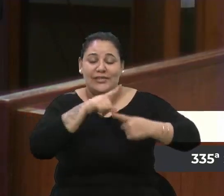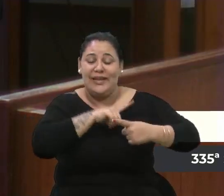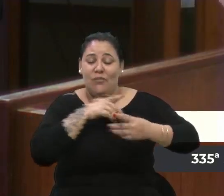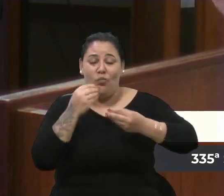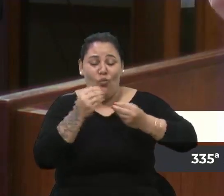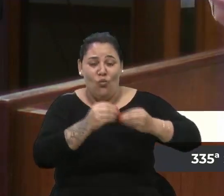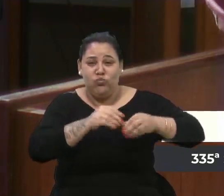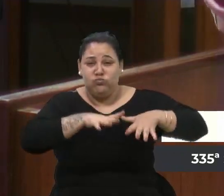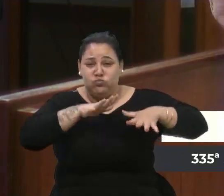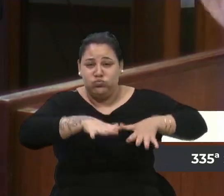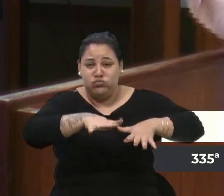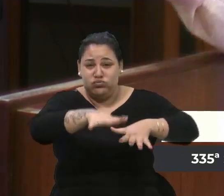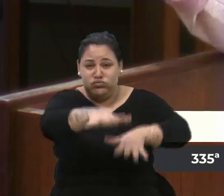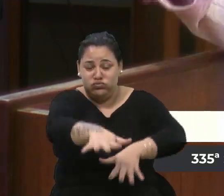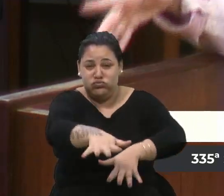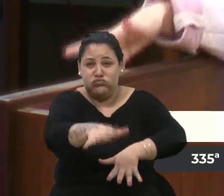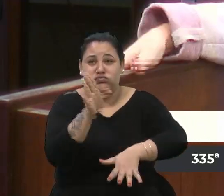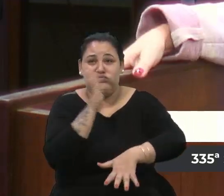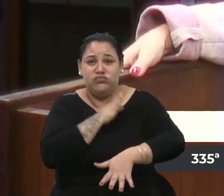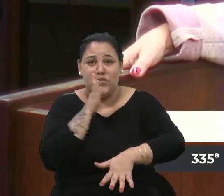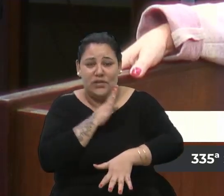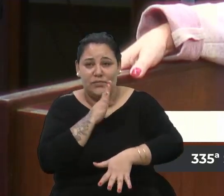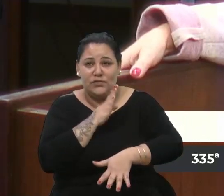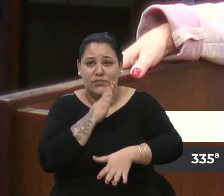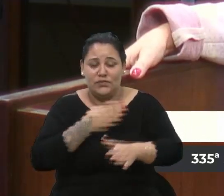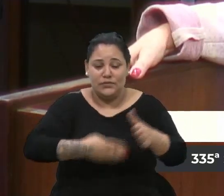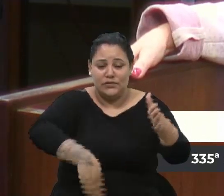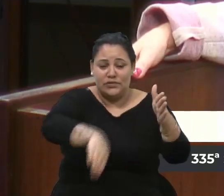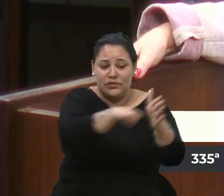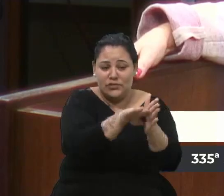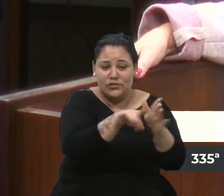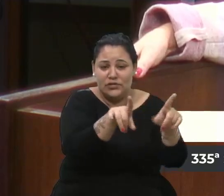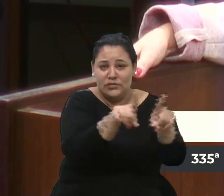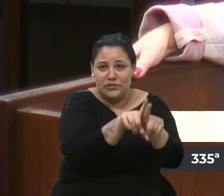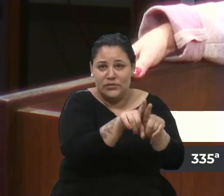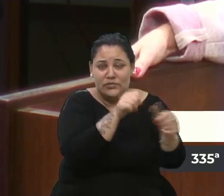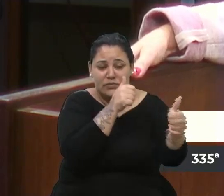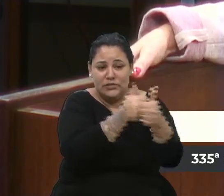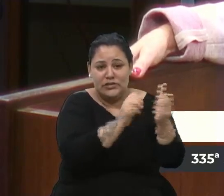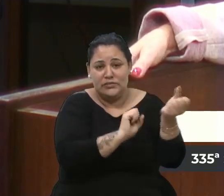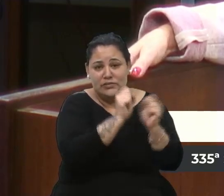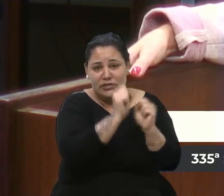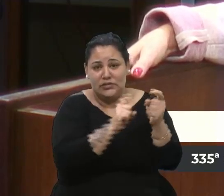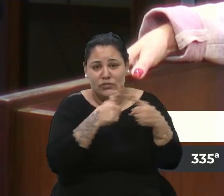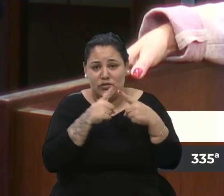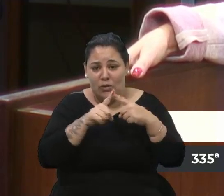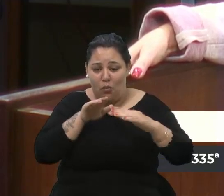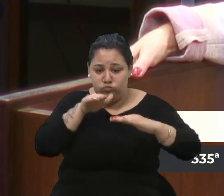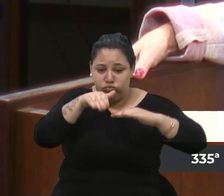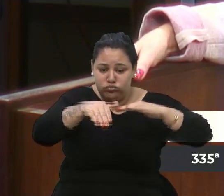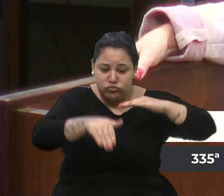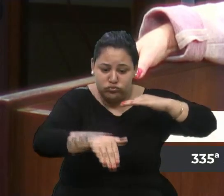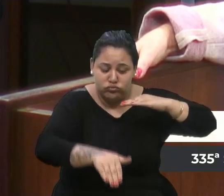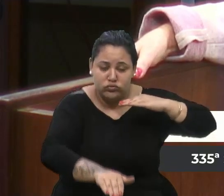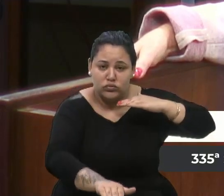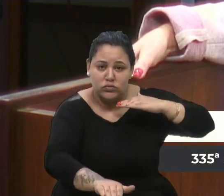lá, estacionam do lado de cá, para estacionar em direção à CAF, porque é uma descida bastante